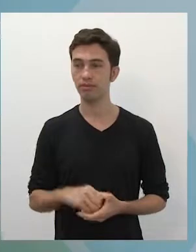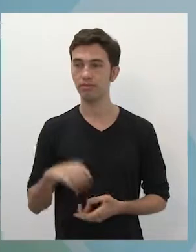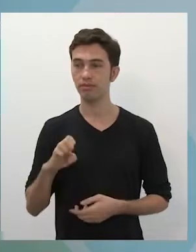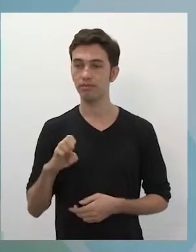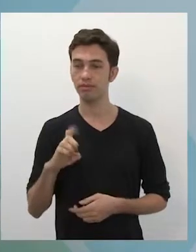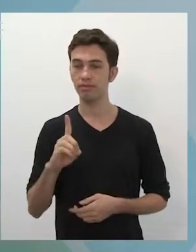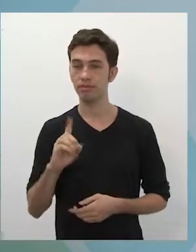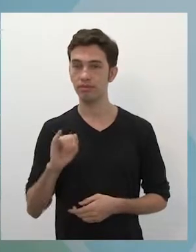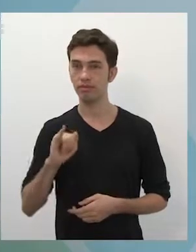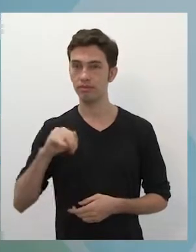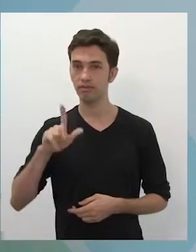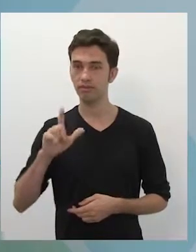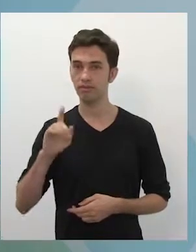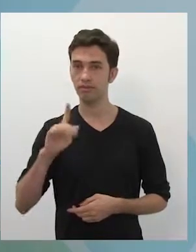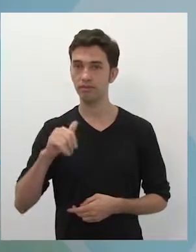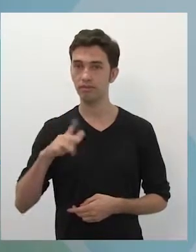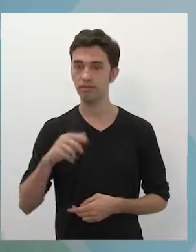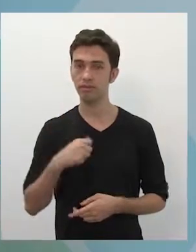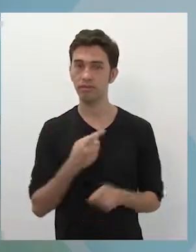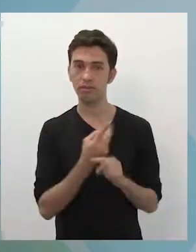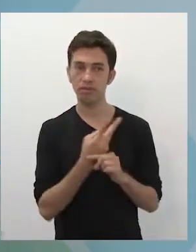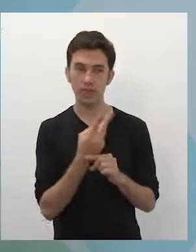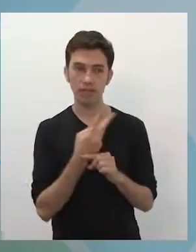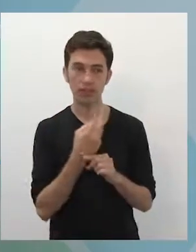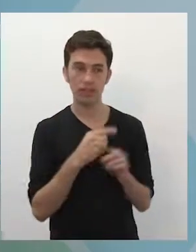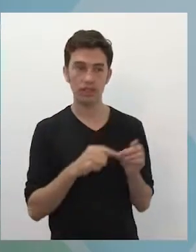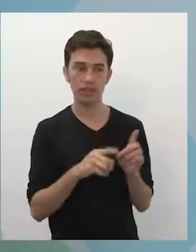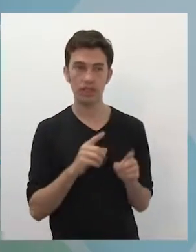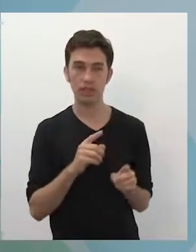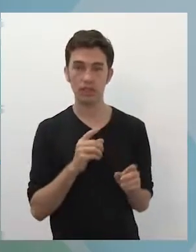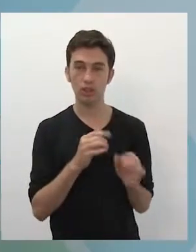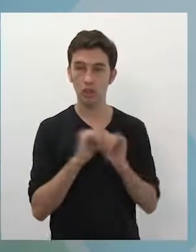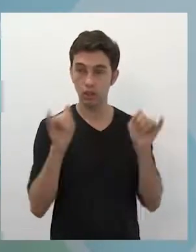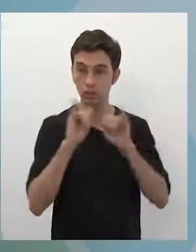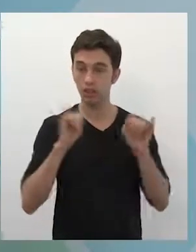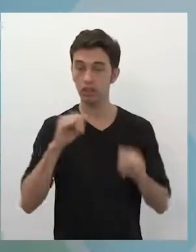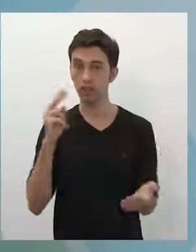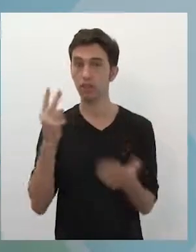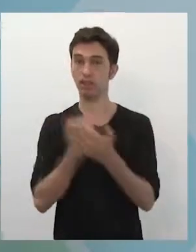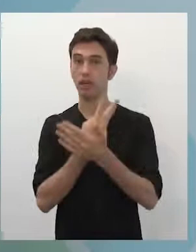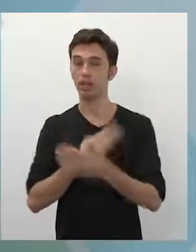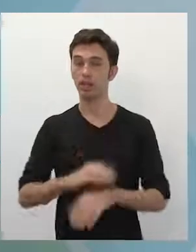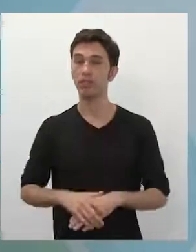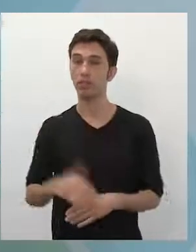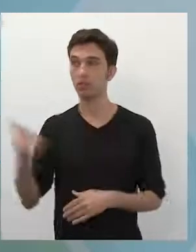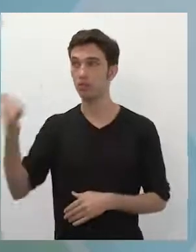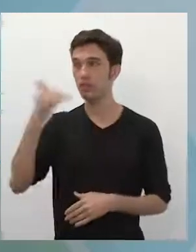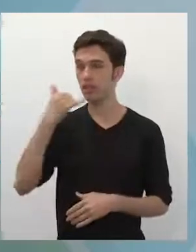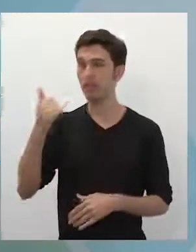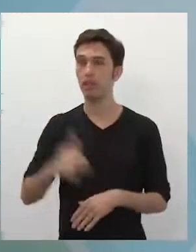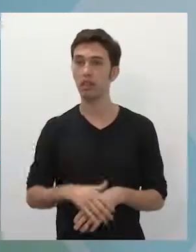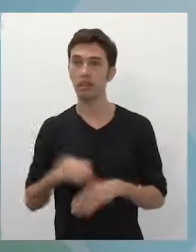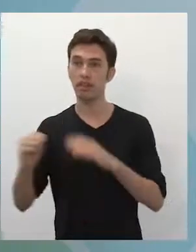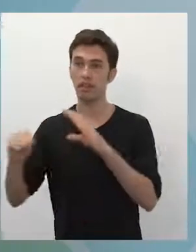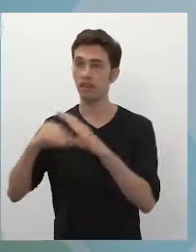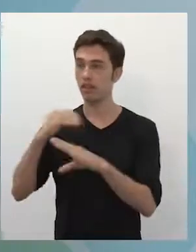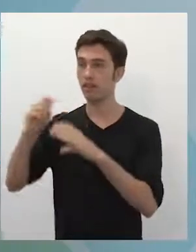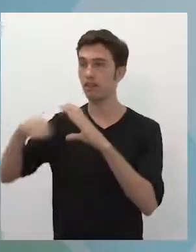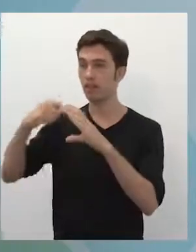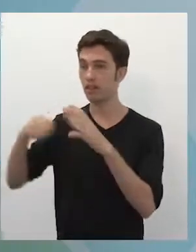Proedilca, pesquisam notícias de impacto na 1 e na 2. Alguém os informa, telefona, envia